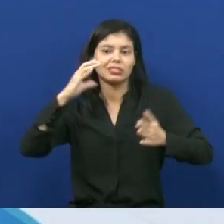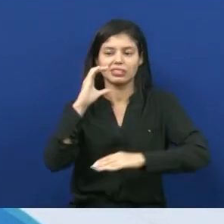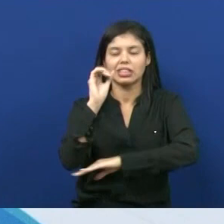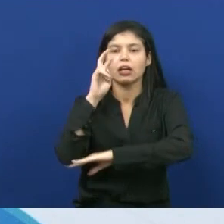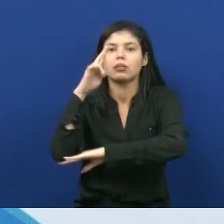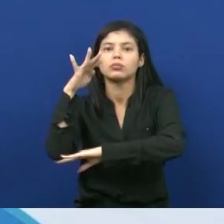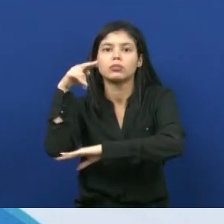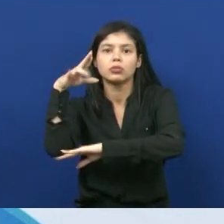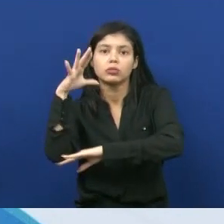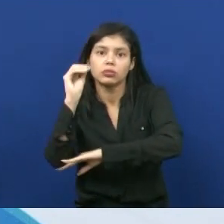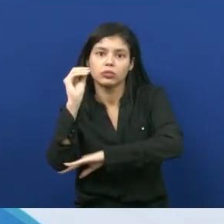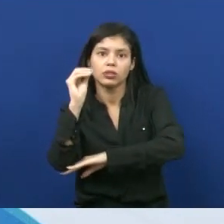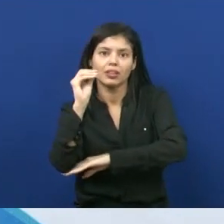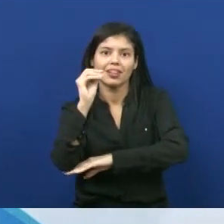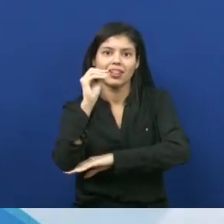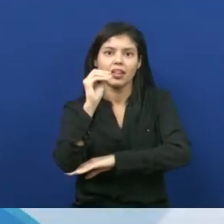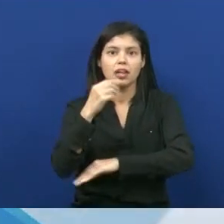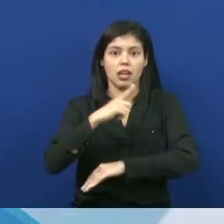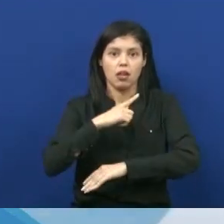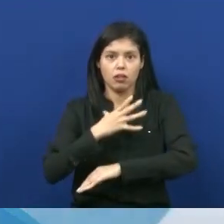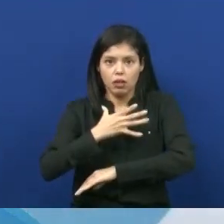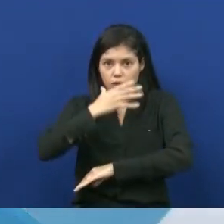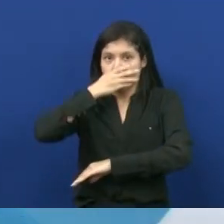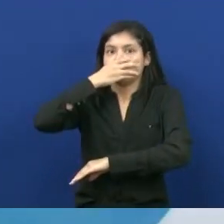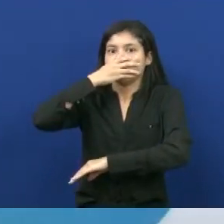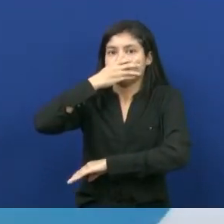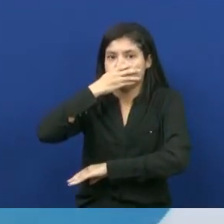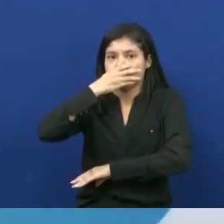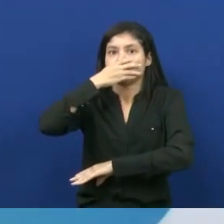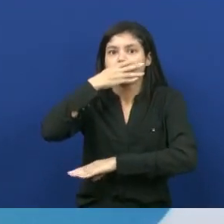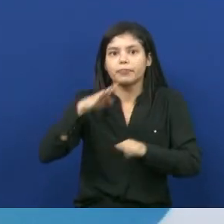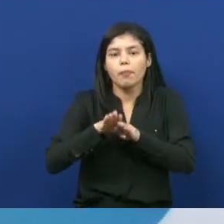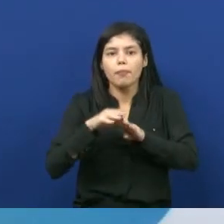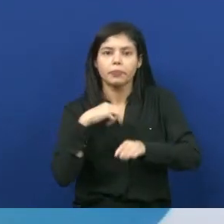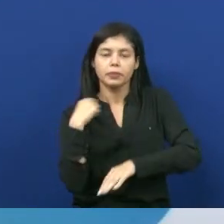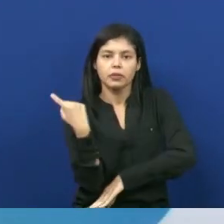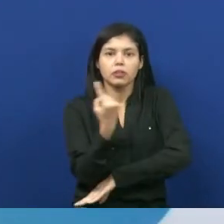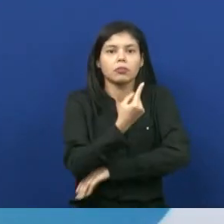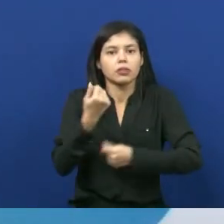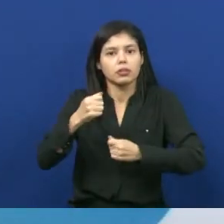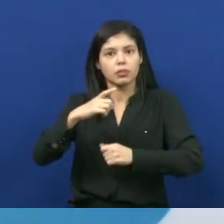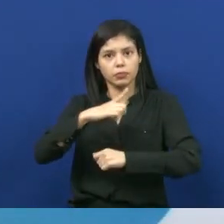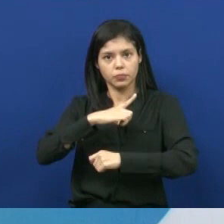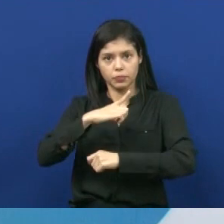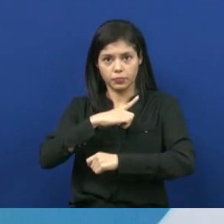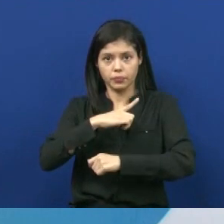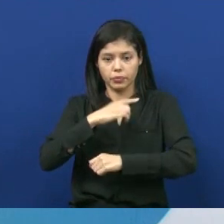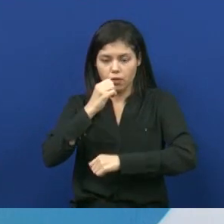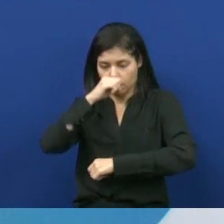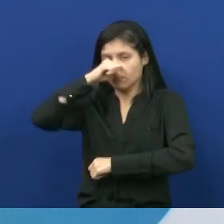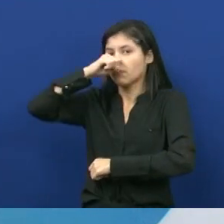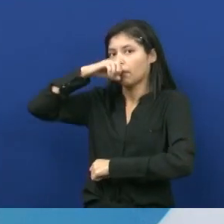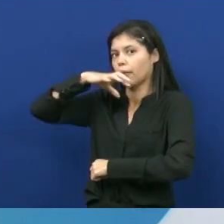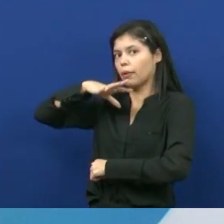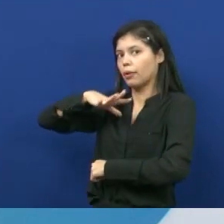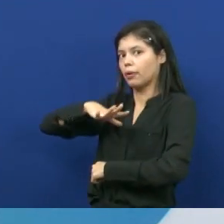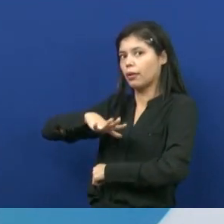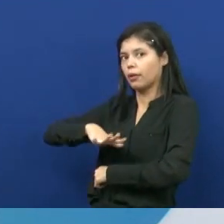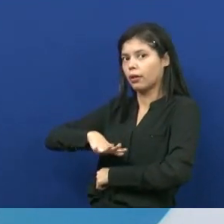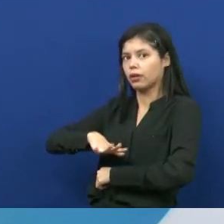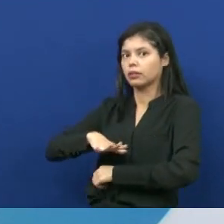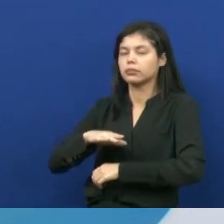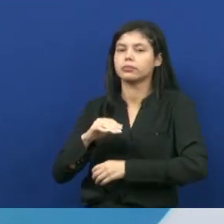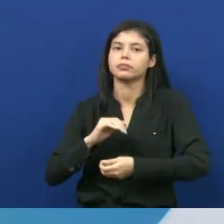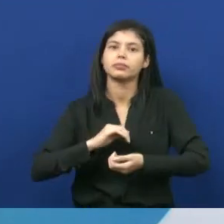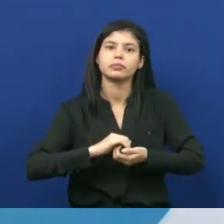carbônico, simplesmente nós vamos ficar intoxicados. Então, a gente tem que colocar esse gás para fora através da